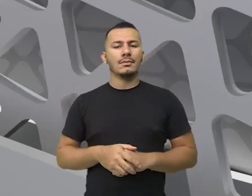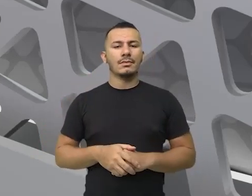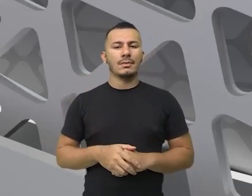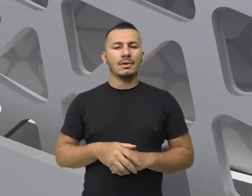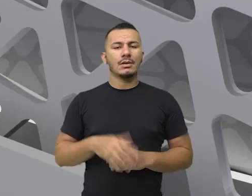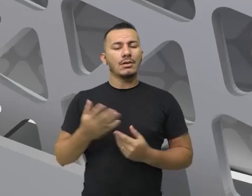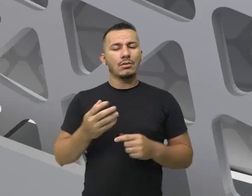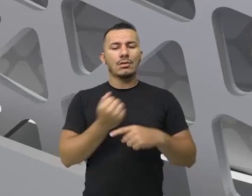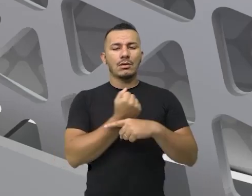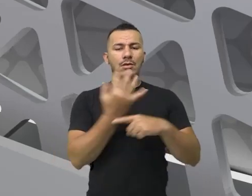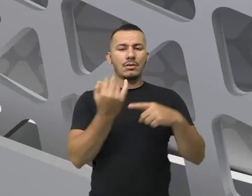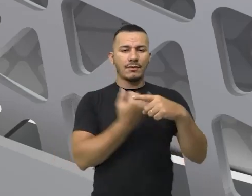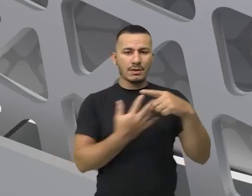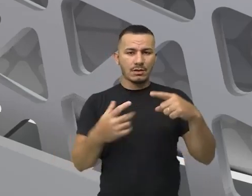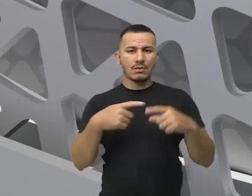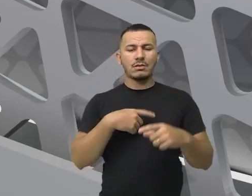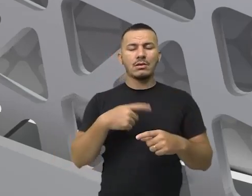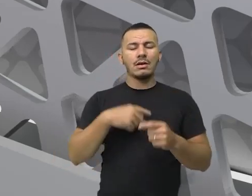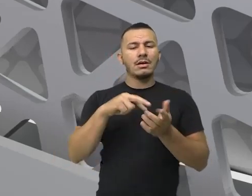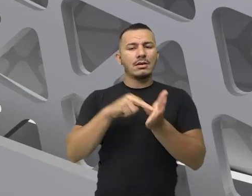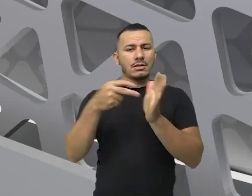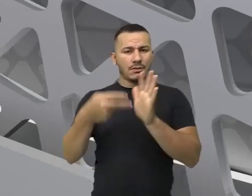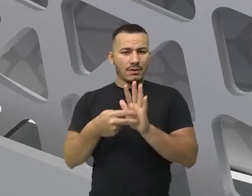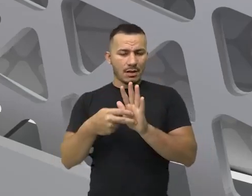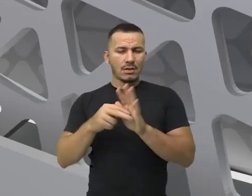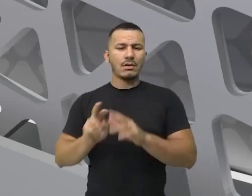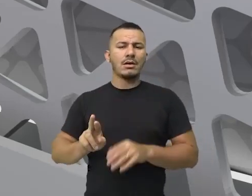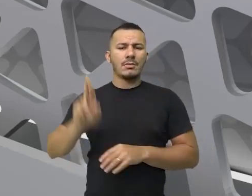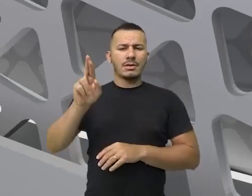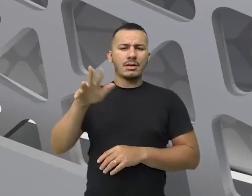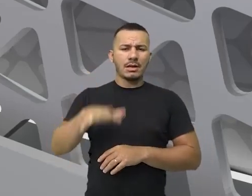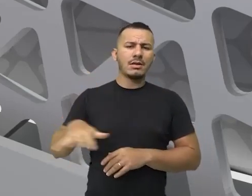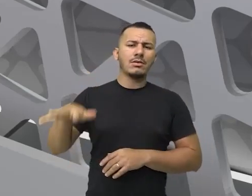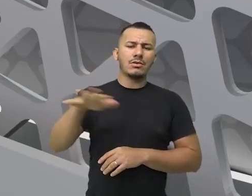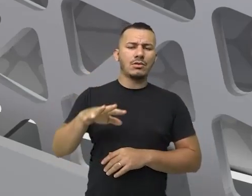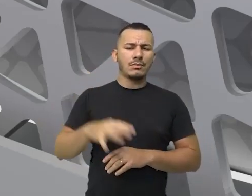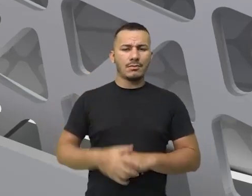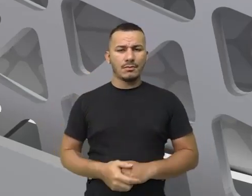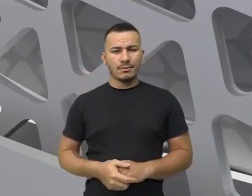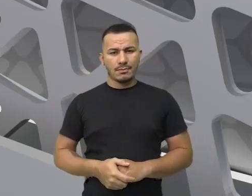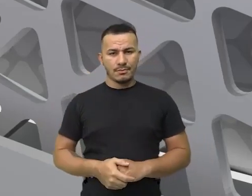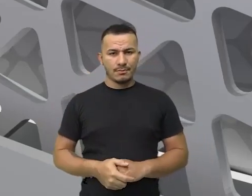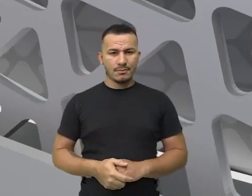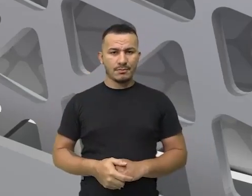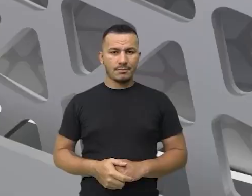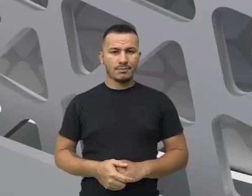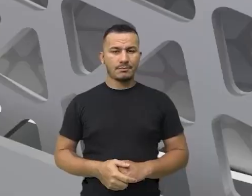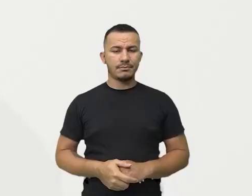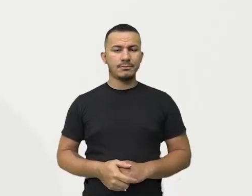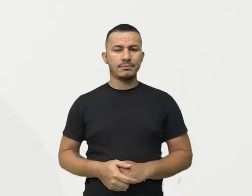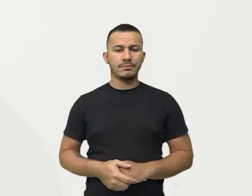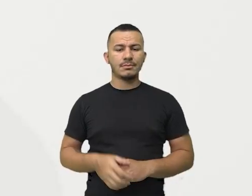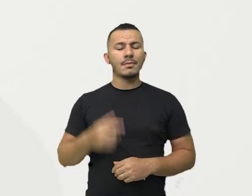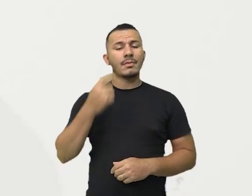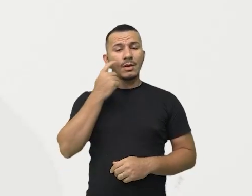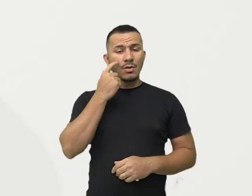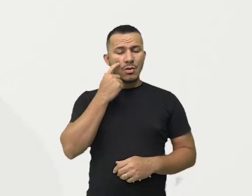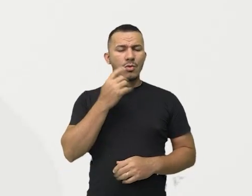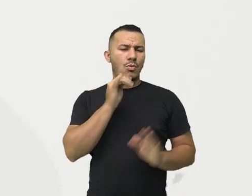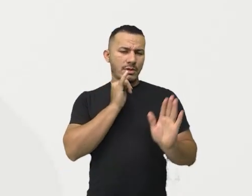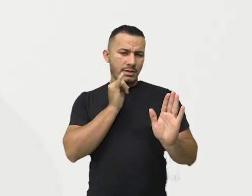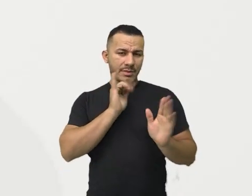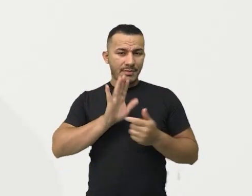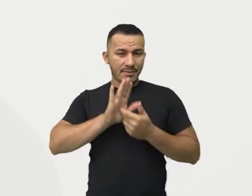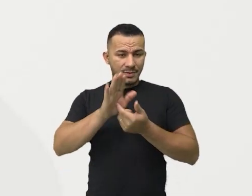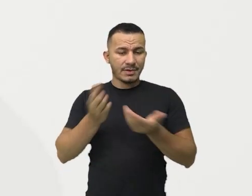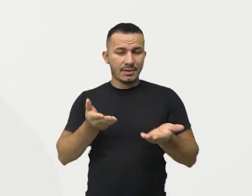Que uma fração, ela tem o significado de representar a parte de um todo. Beleza? Veja comigo aí o exemplo que o professor